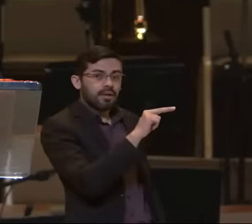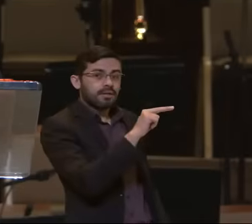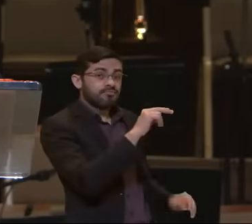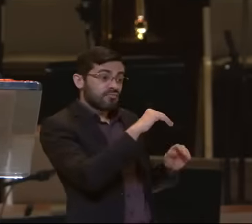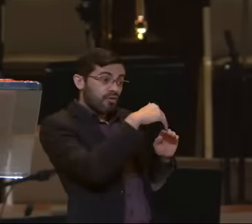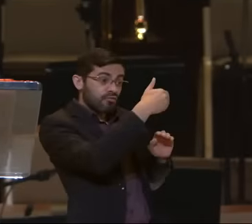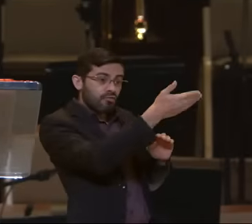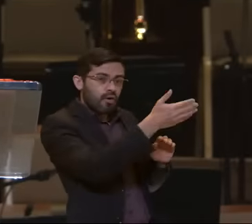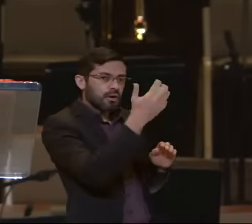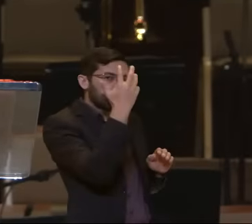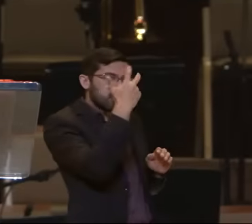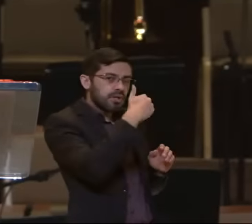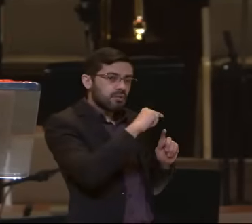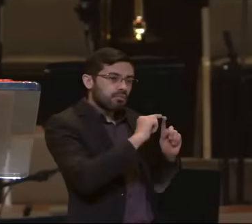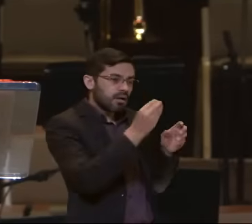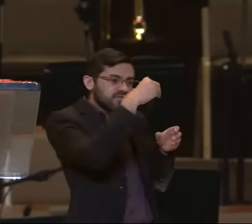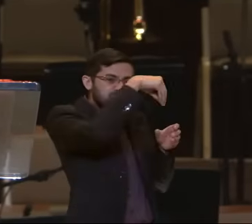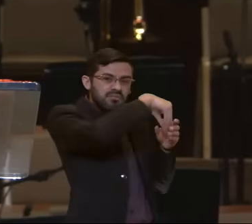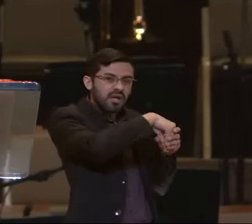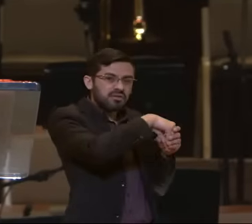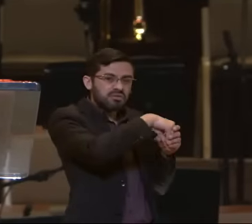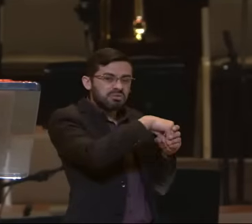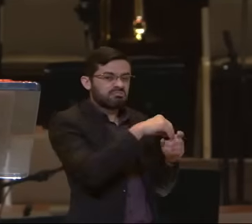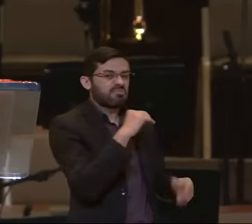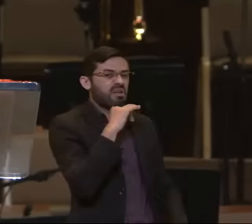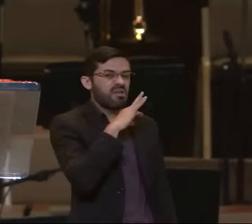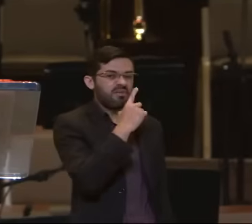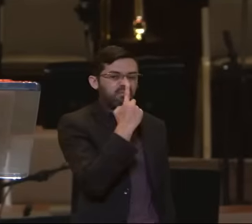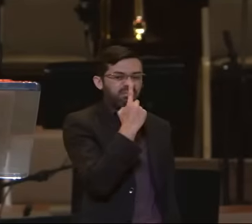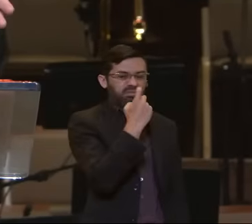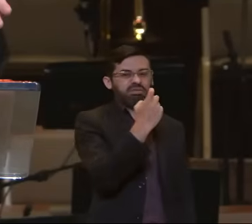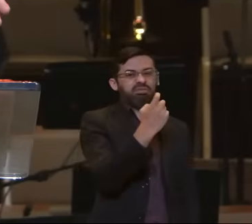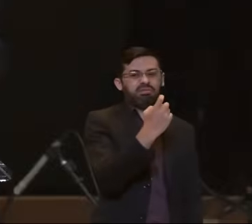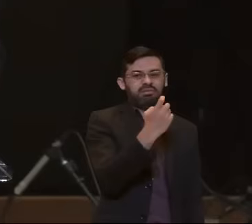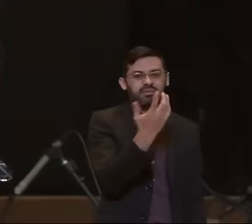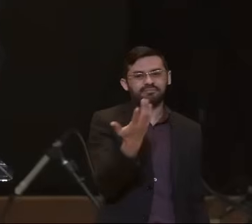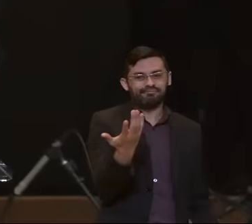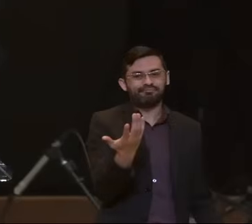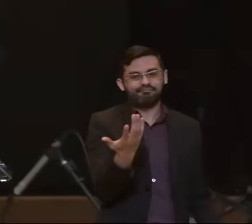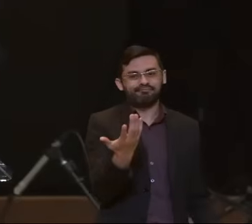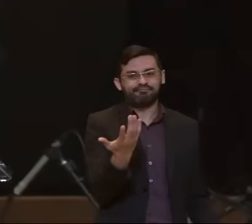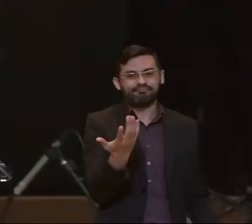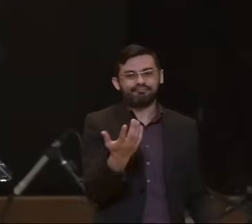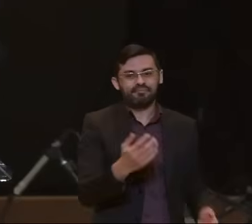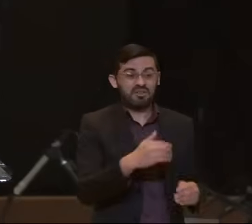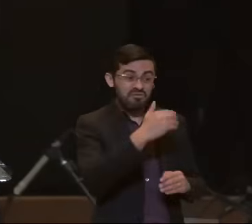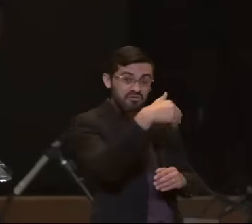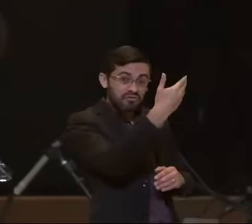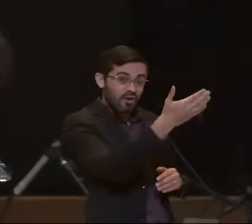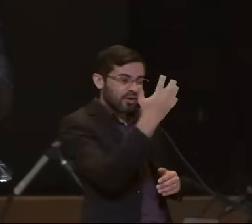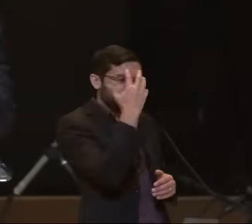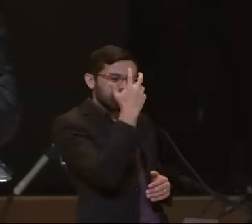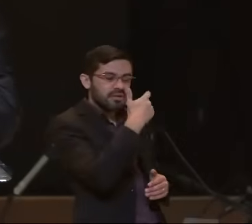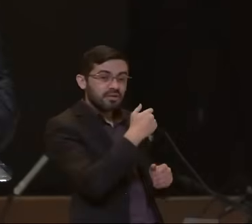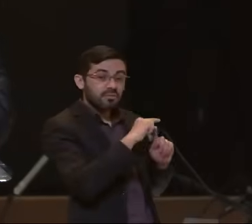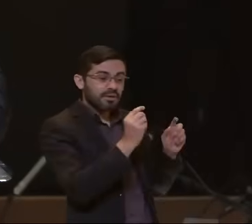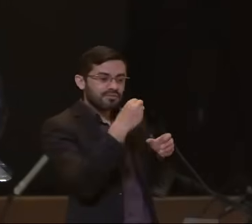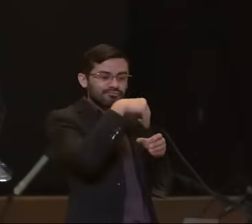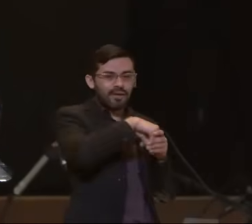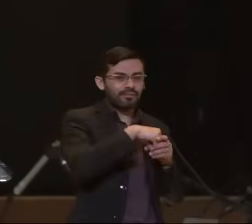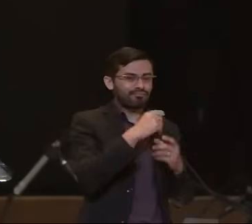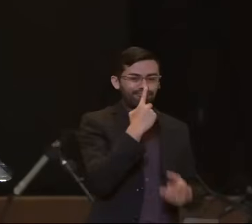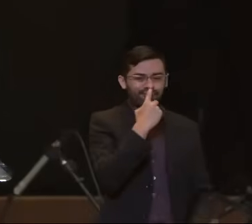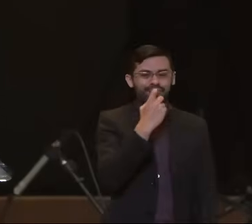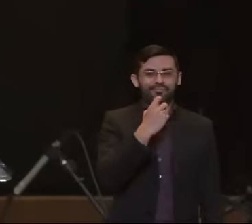mas que continua sendo um sepulcro, onde só tem podridão dentro. Vocês são assim,